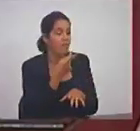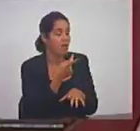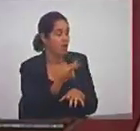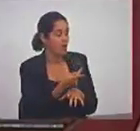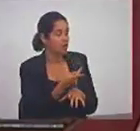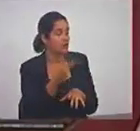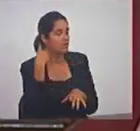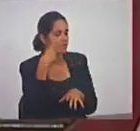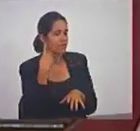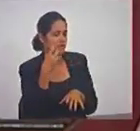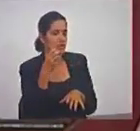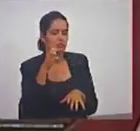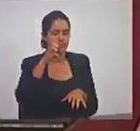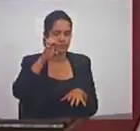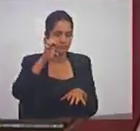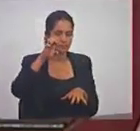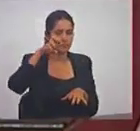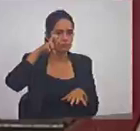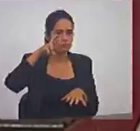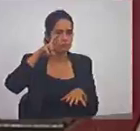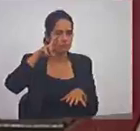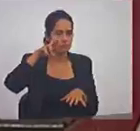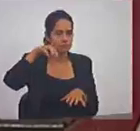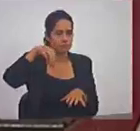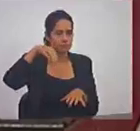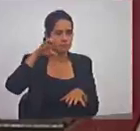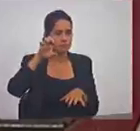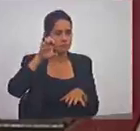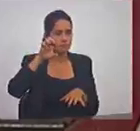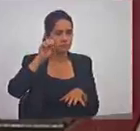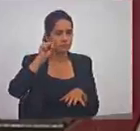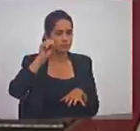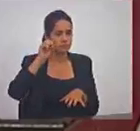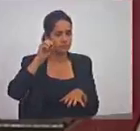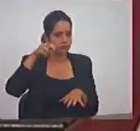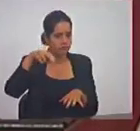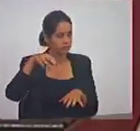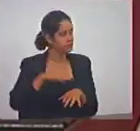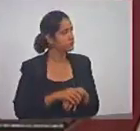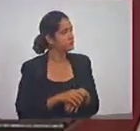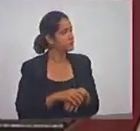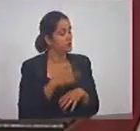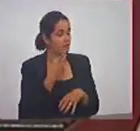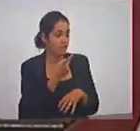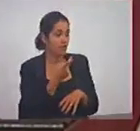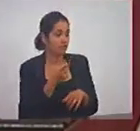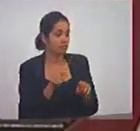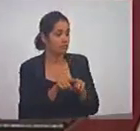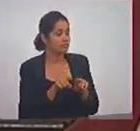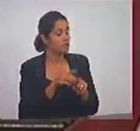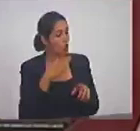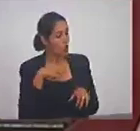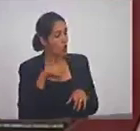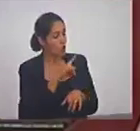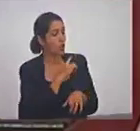Emerson. Eu gostaria de parabenizar o nobre vereador, doutor Antônio Carlos Francisco, que todos nós sabemos